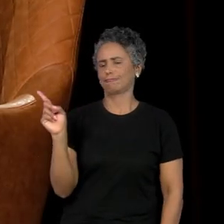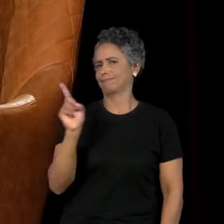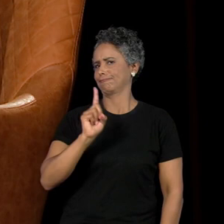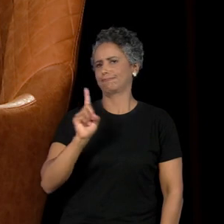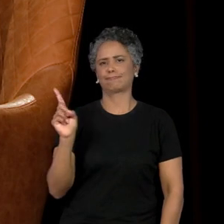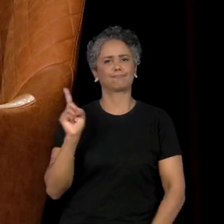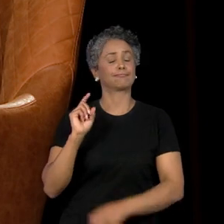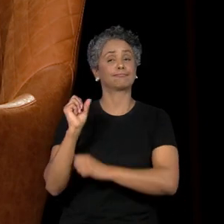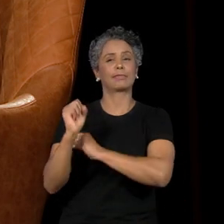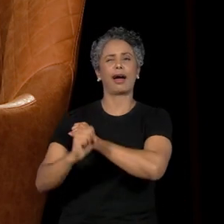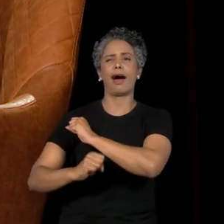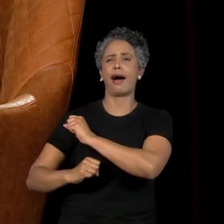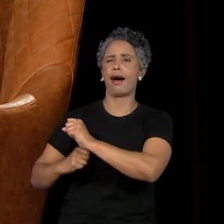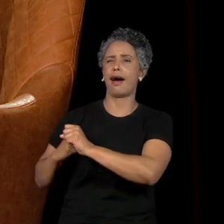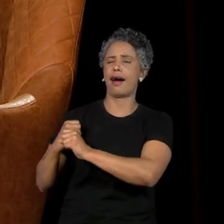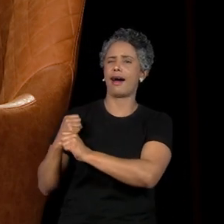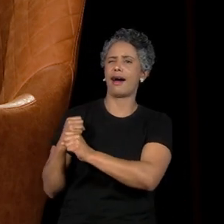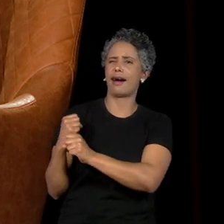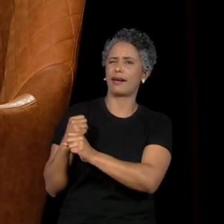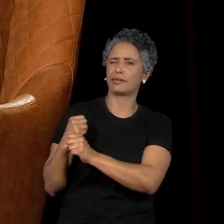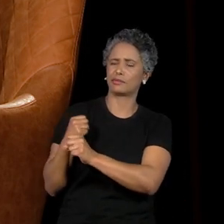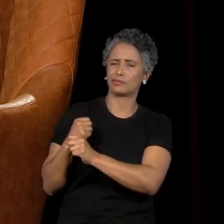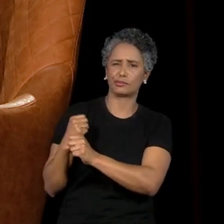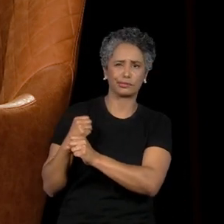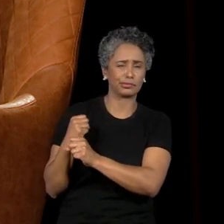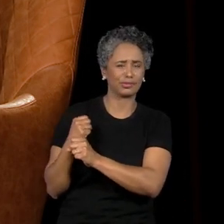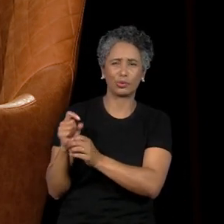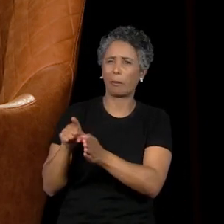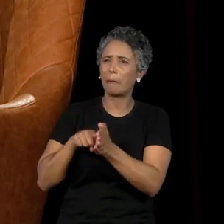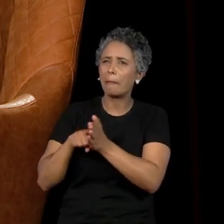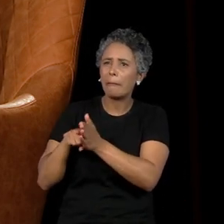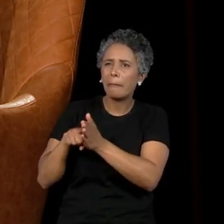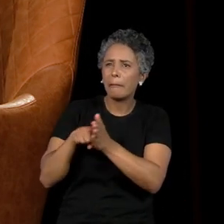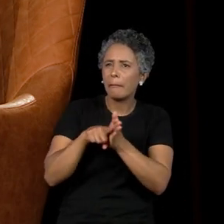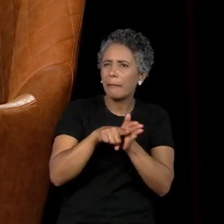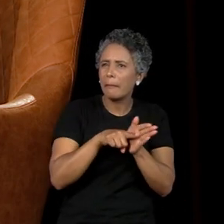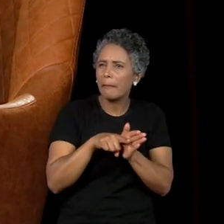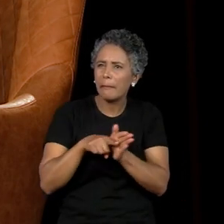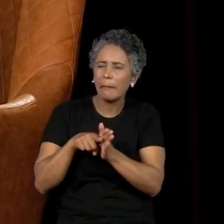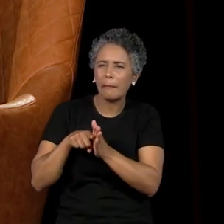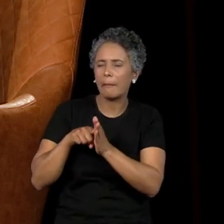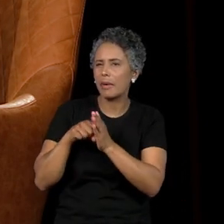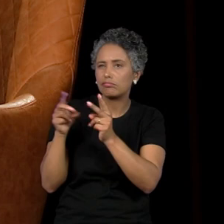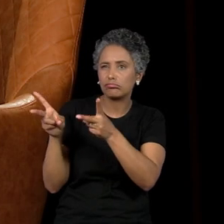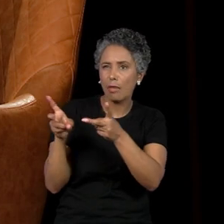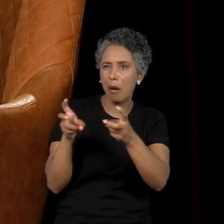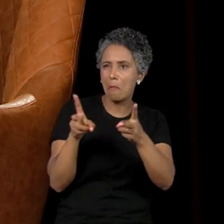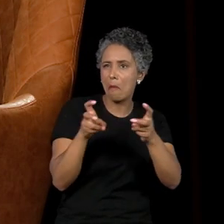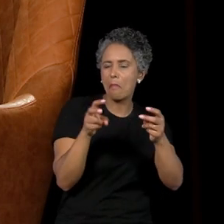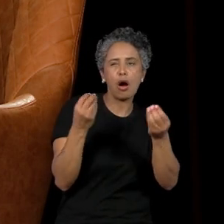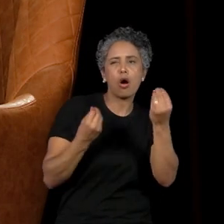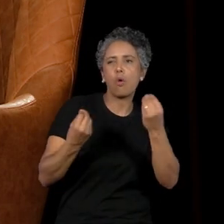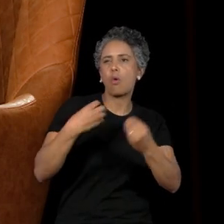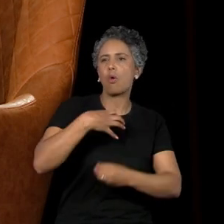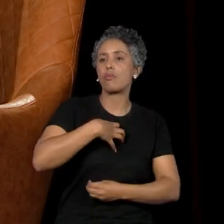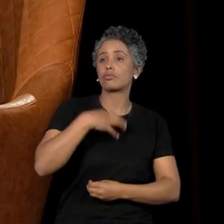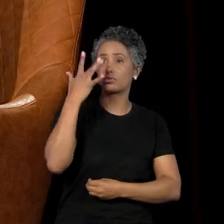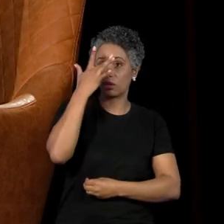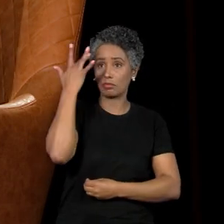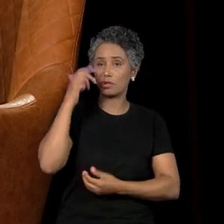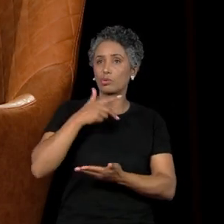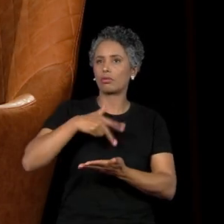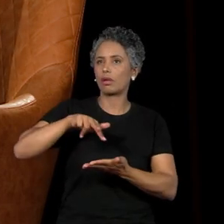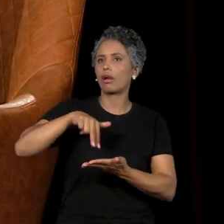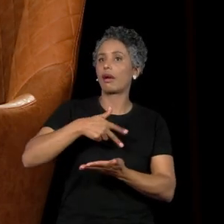anos de pesquisa, anos de observação com a dança, né, para